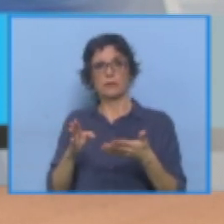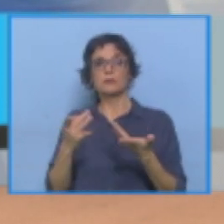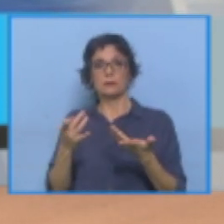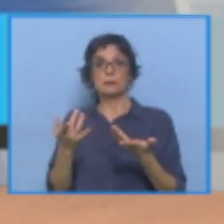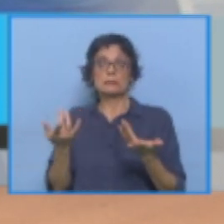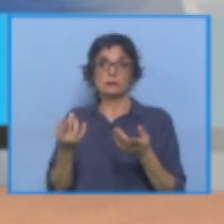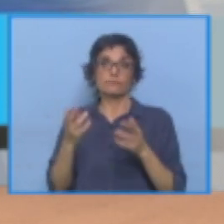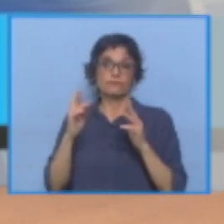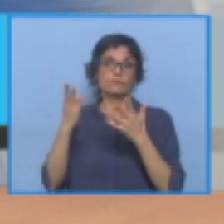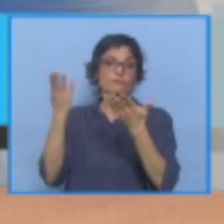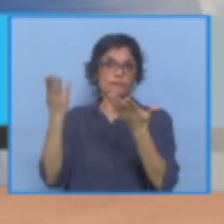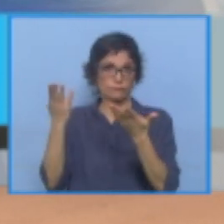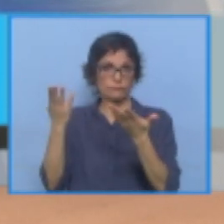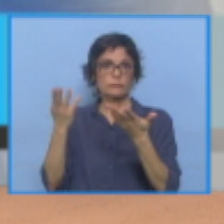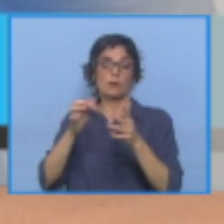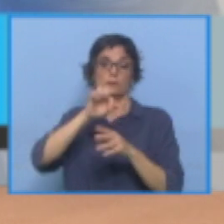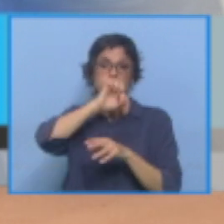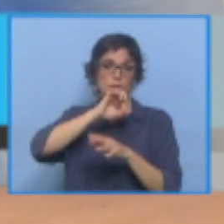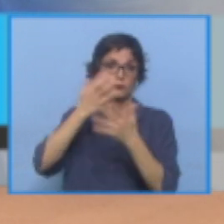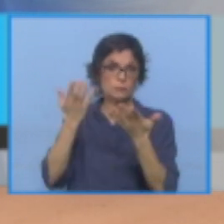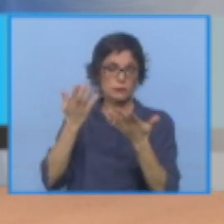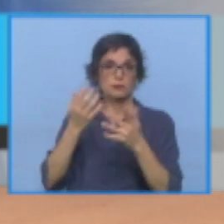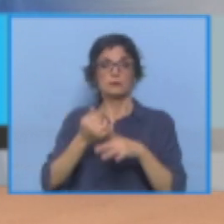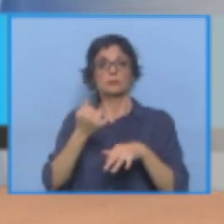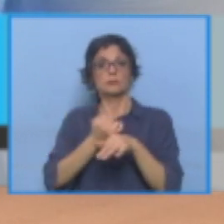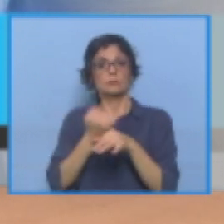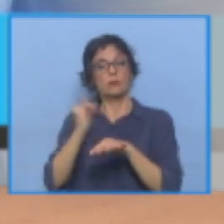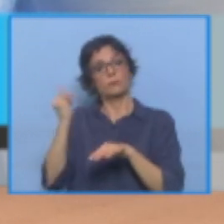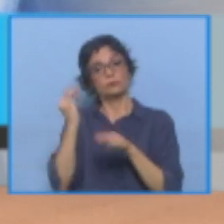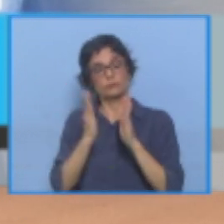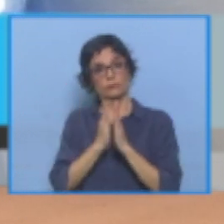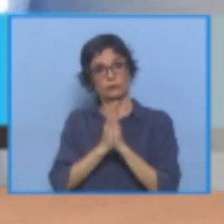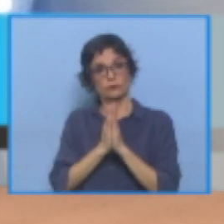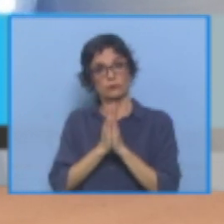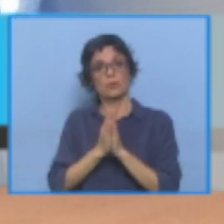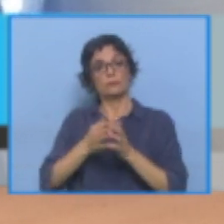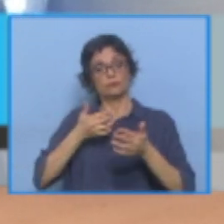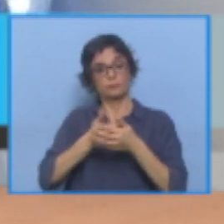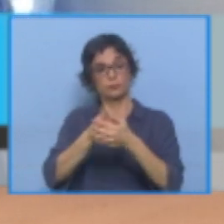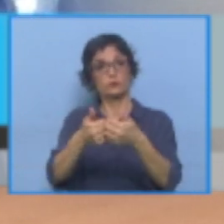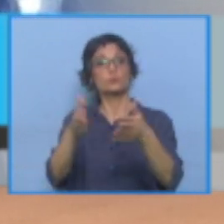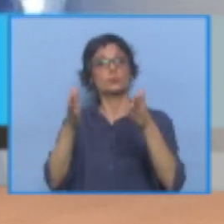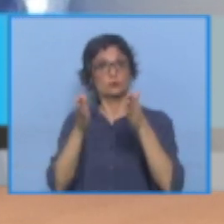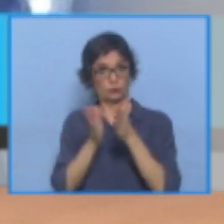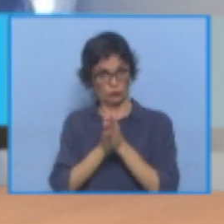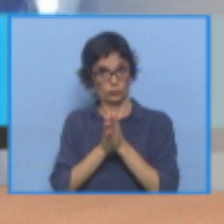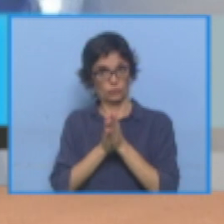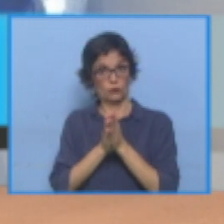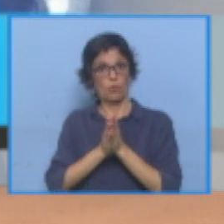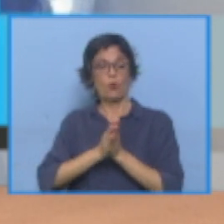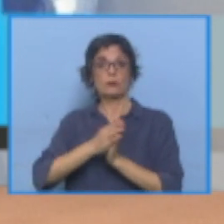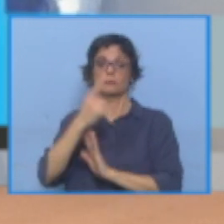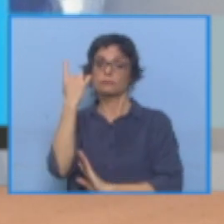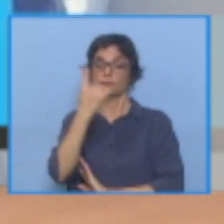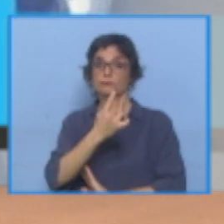está nas mãos dos bispos diocesanos e dos superiores dos institutos religiosos para que todos os procedimentos que são determinados por parte da Santa Sé e